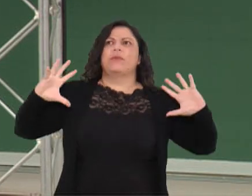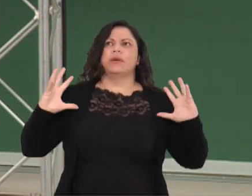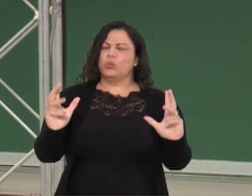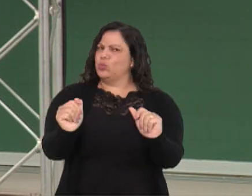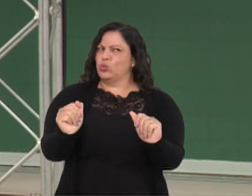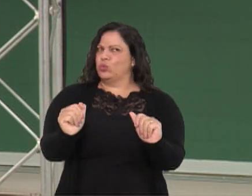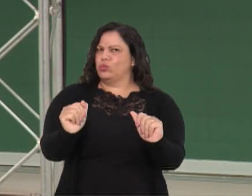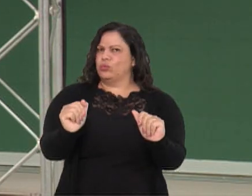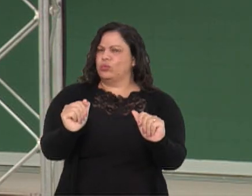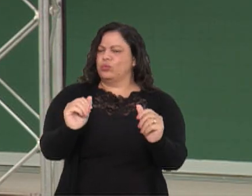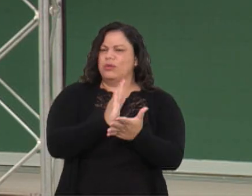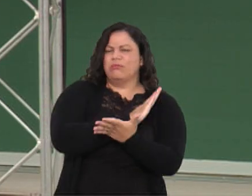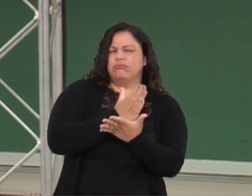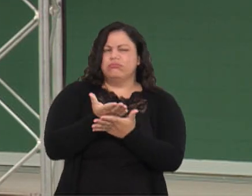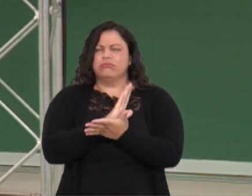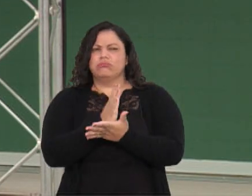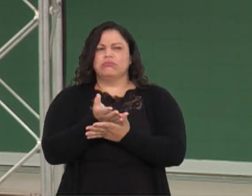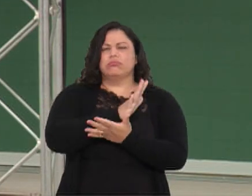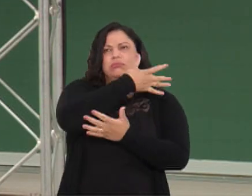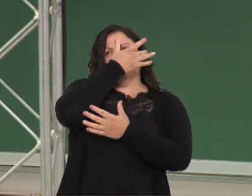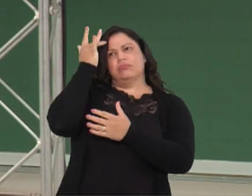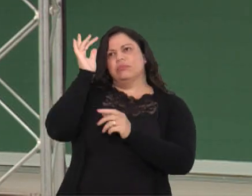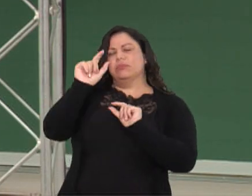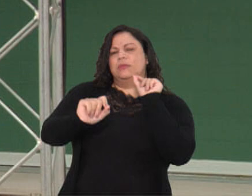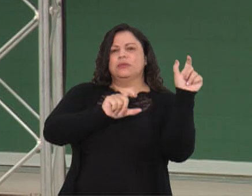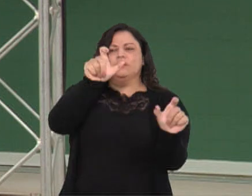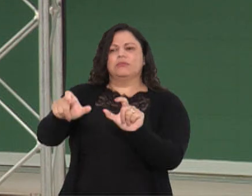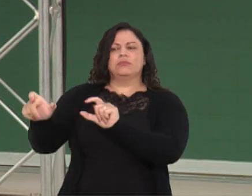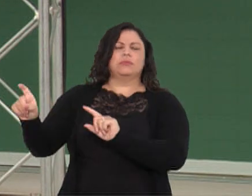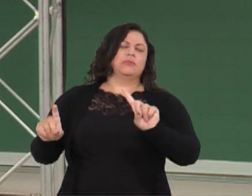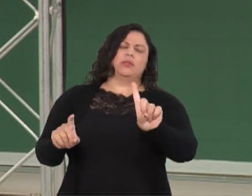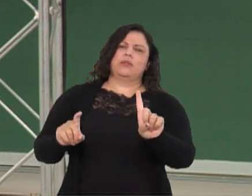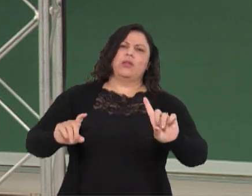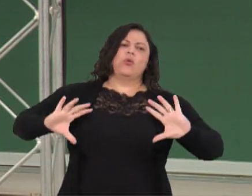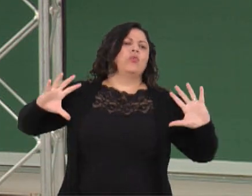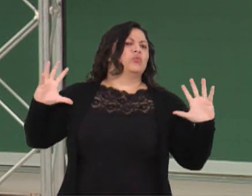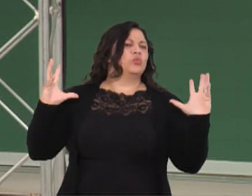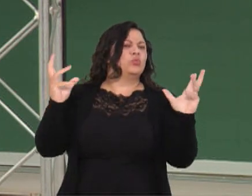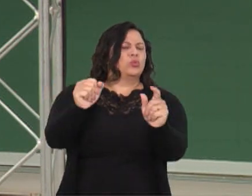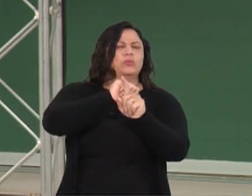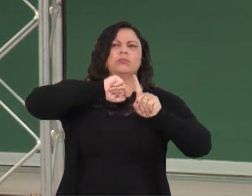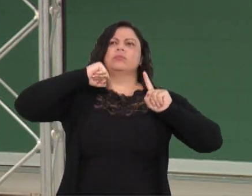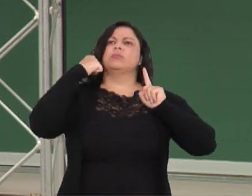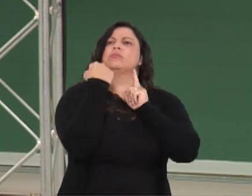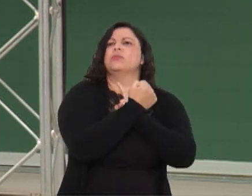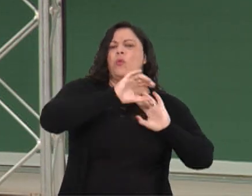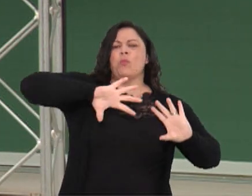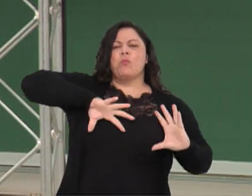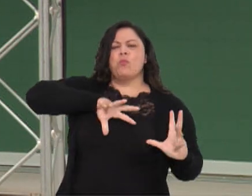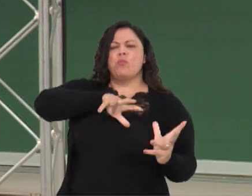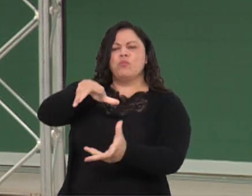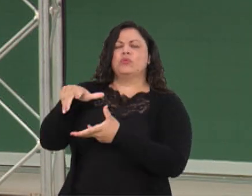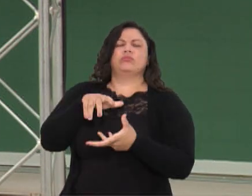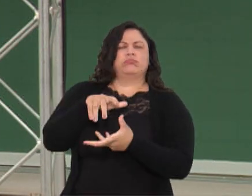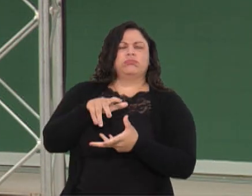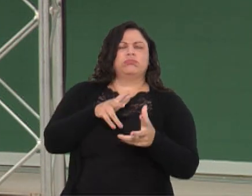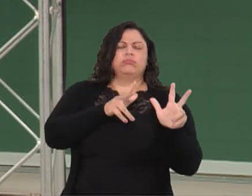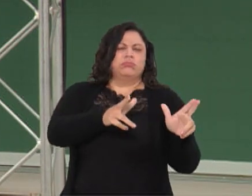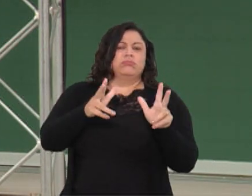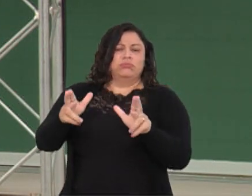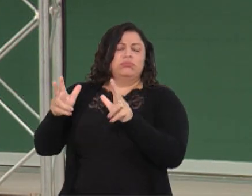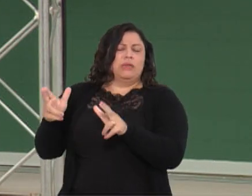para algumas pessoas. É toda a sociedade, o mundo inteiro, a terra inteira é desse